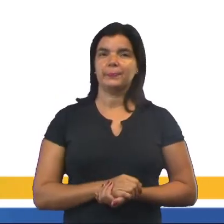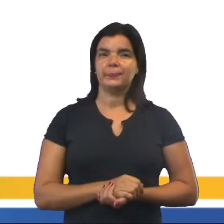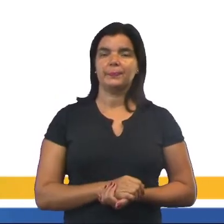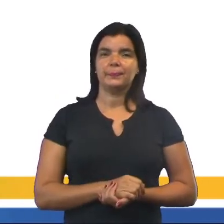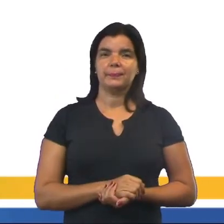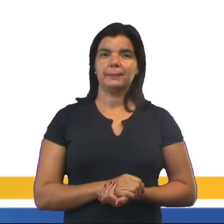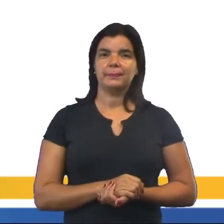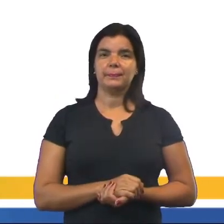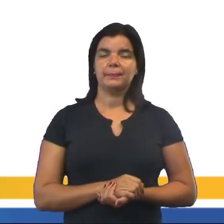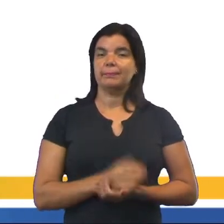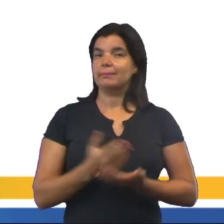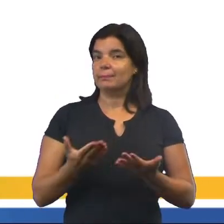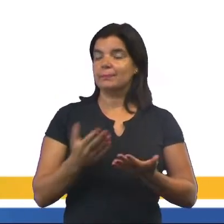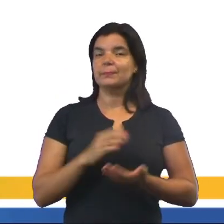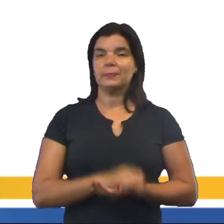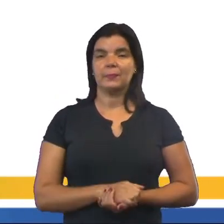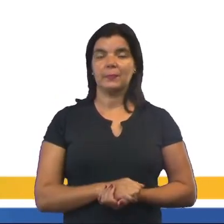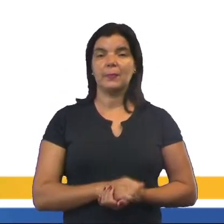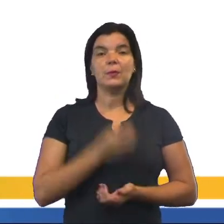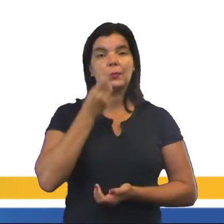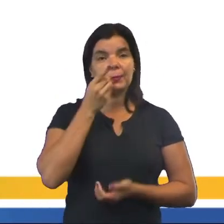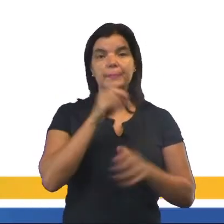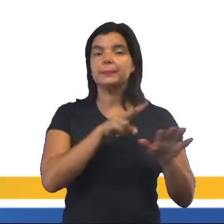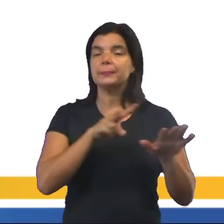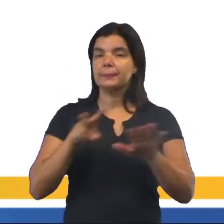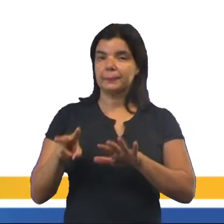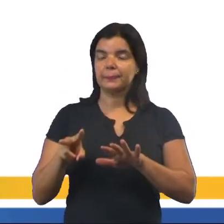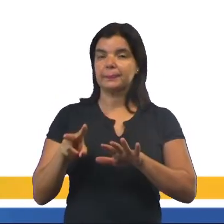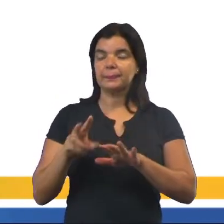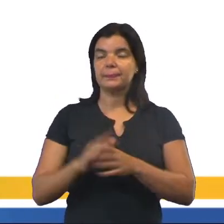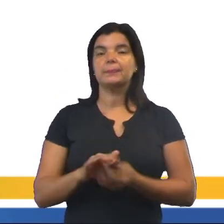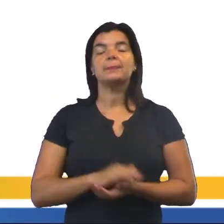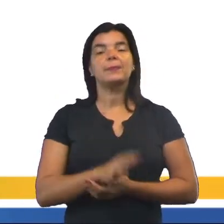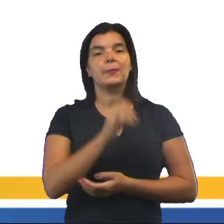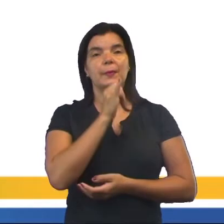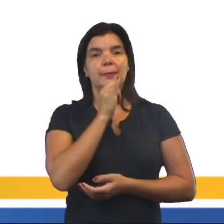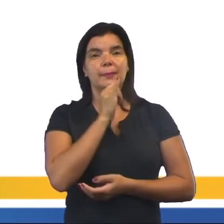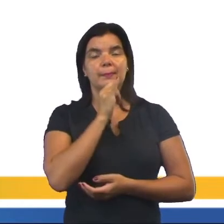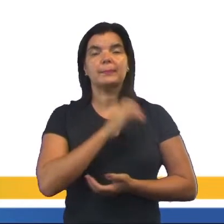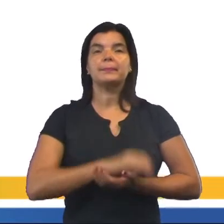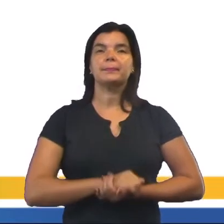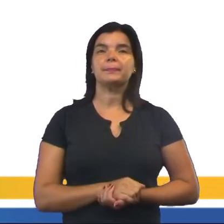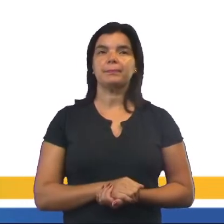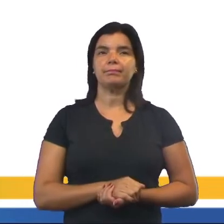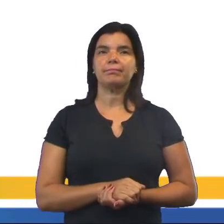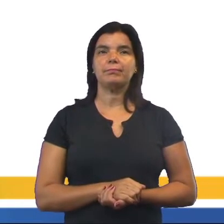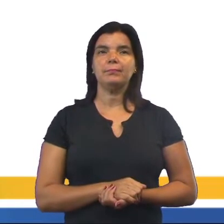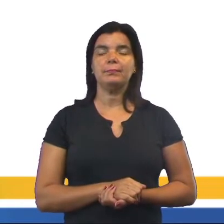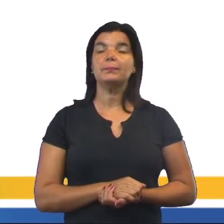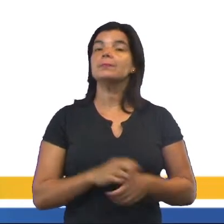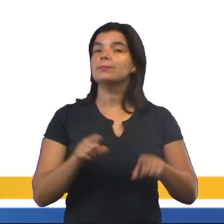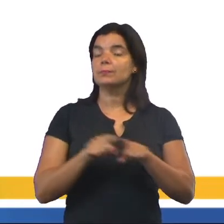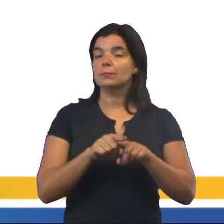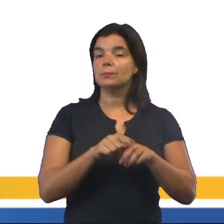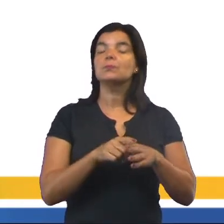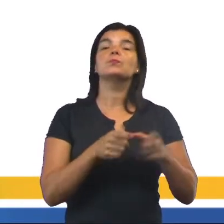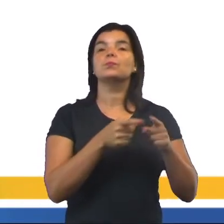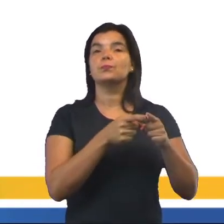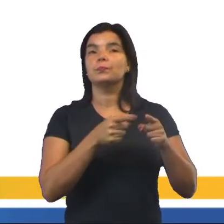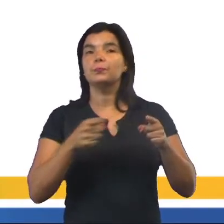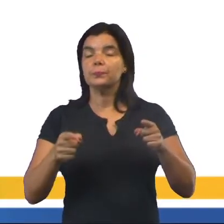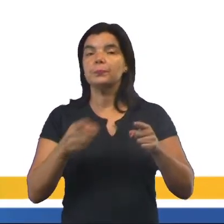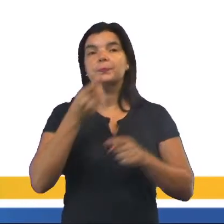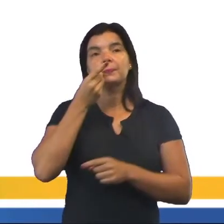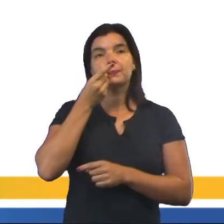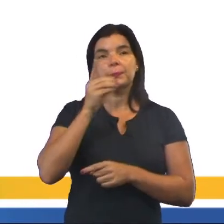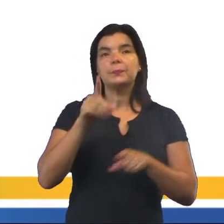sábado. E são os dias da semana em exemplos. Nós temos também